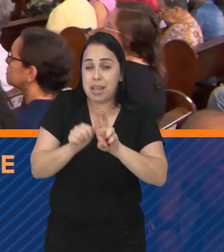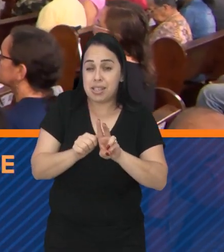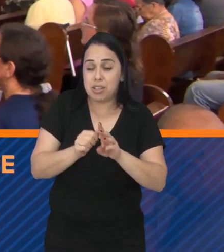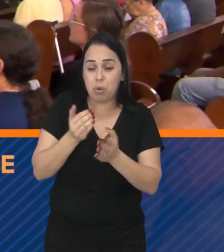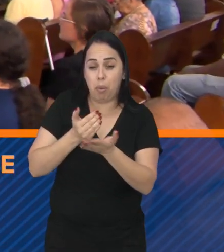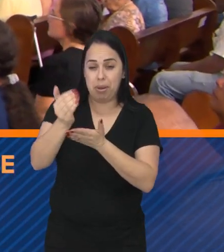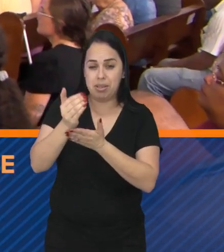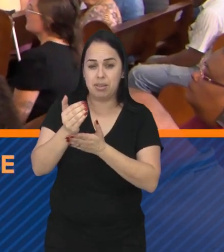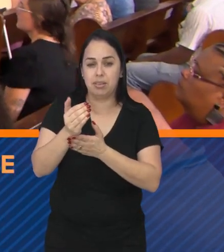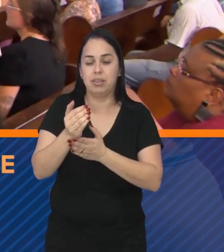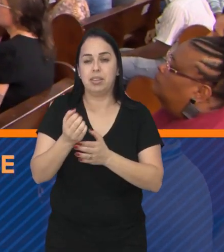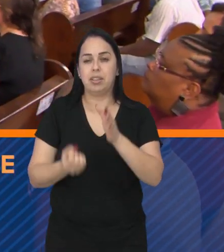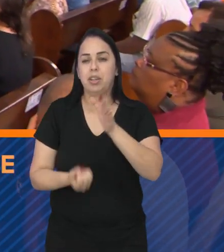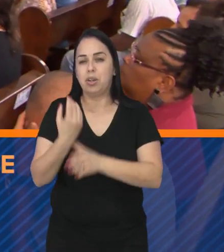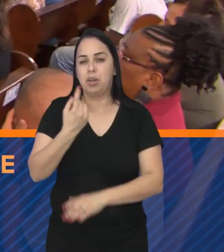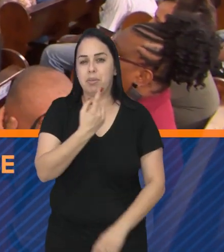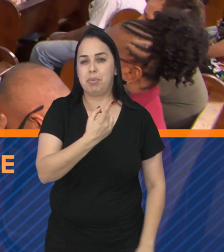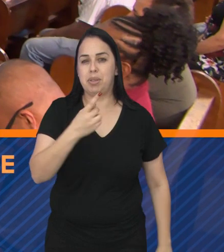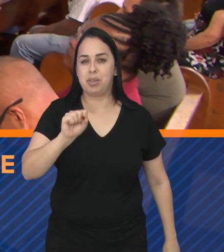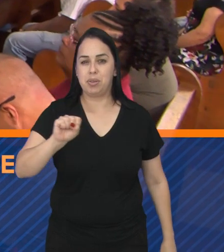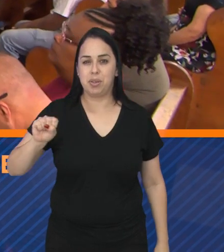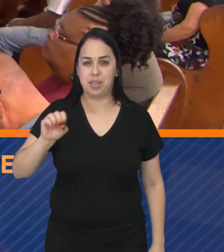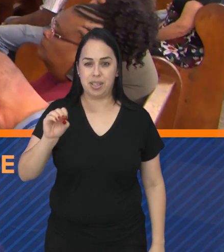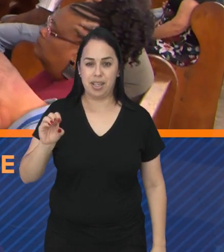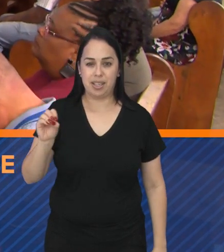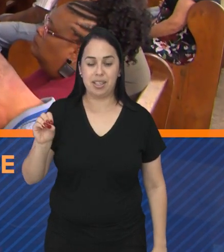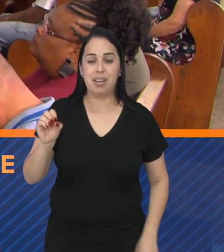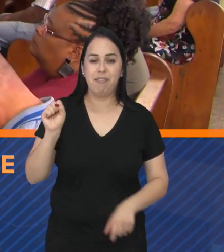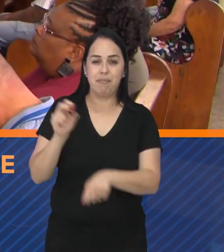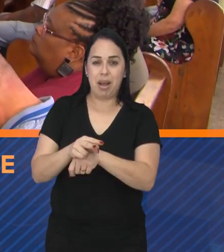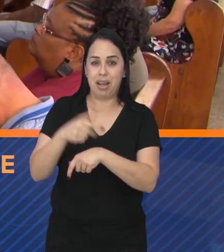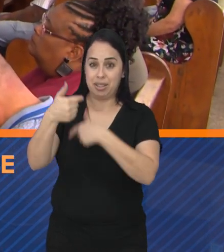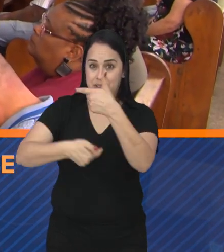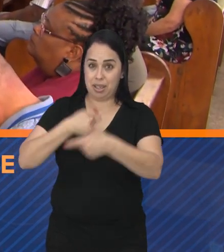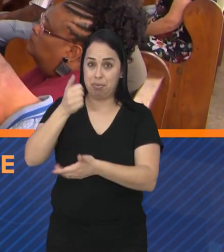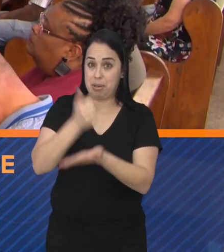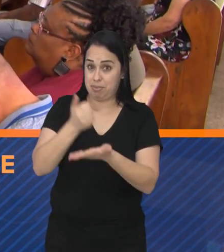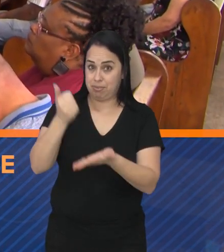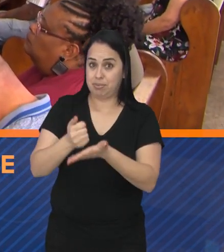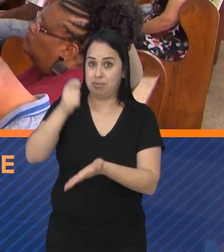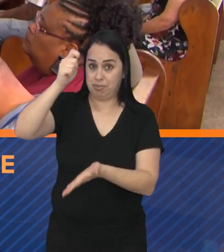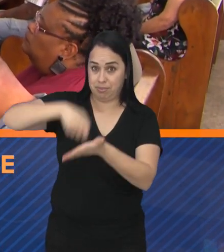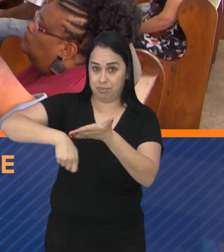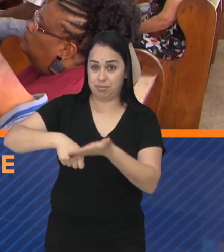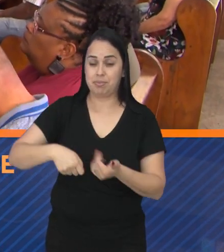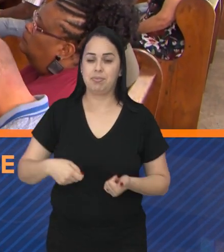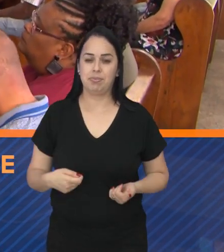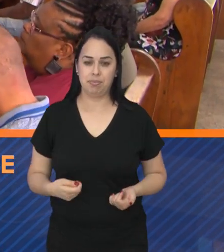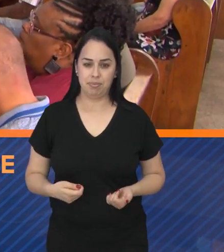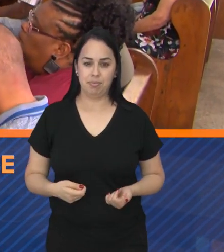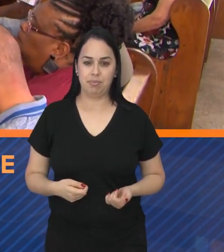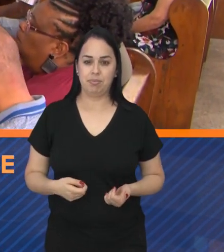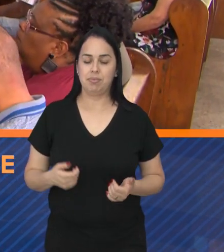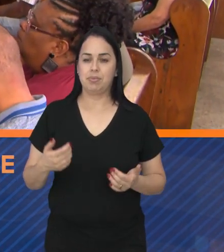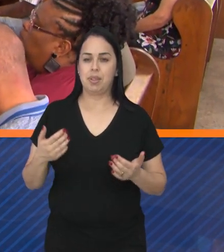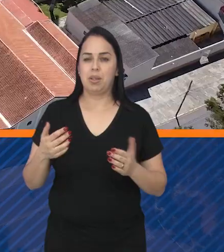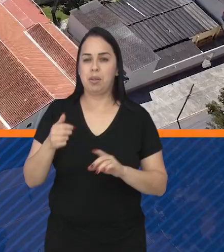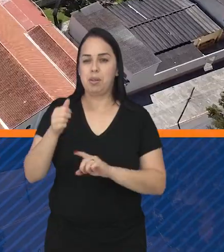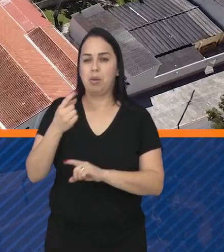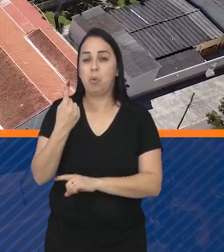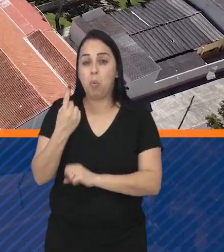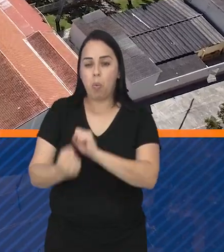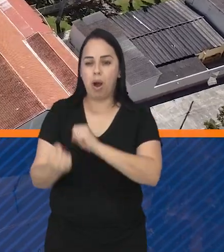2023 São José dos Campos criou mais de 1.800 vagas de trabalho com carteira assinada